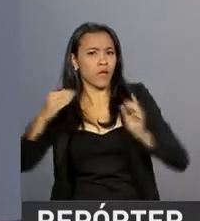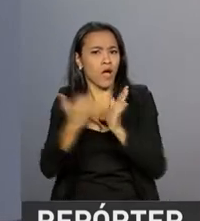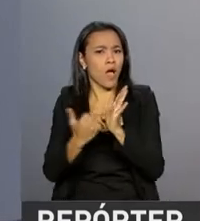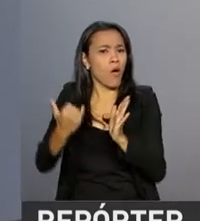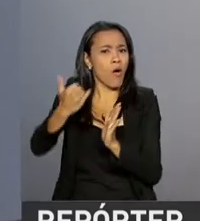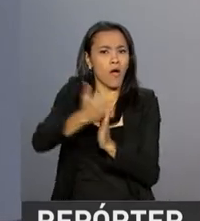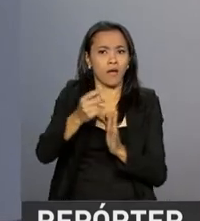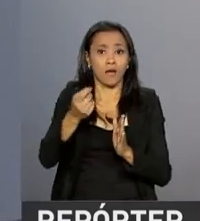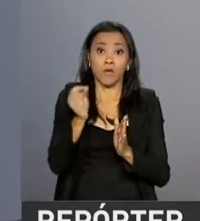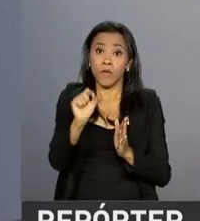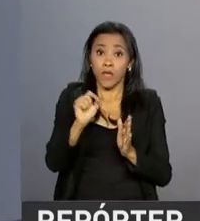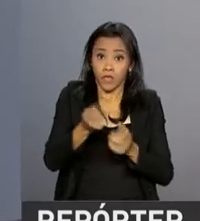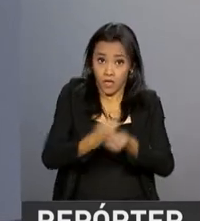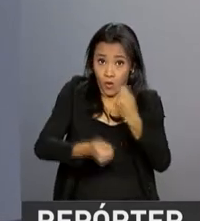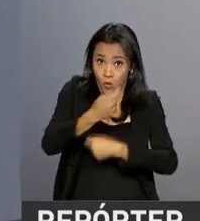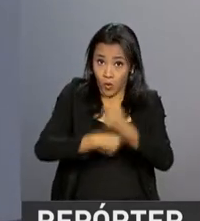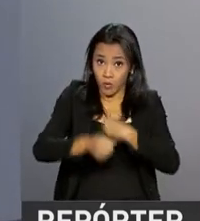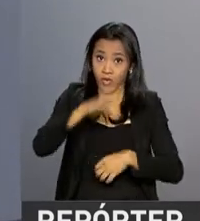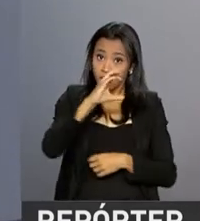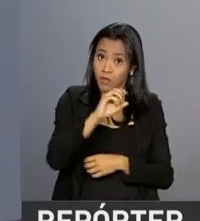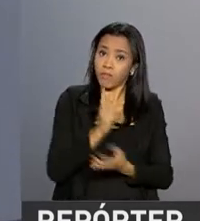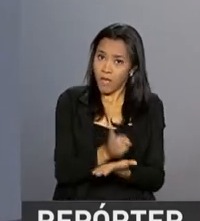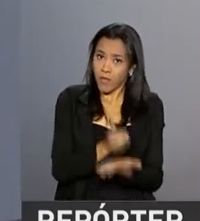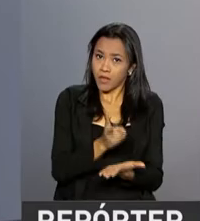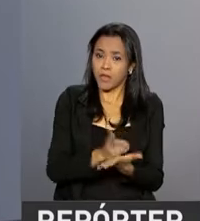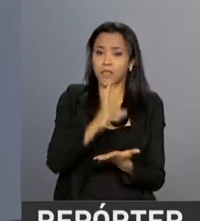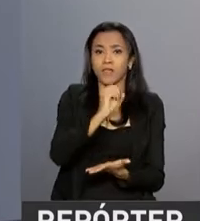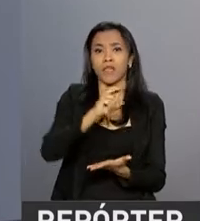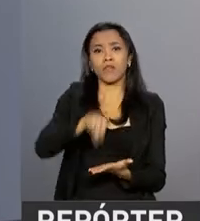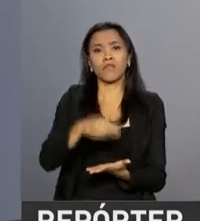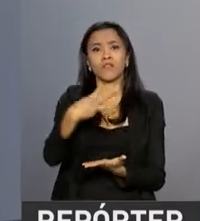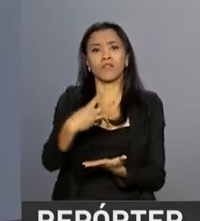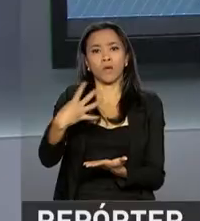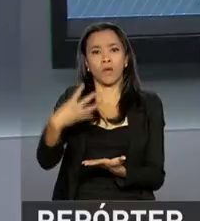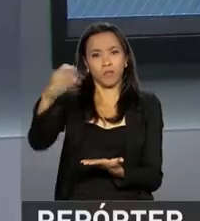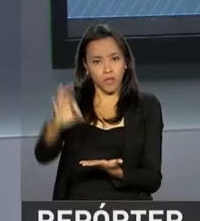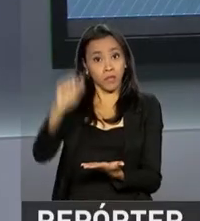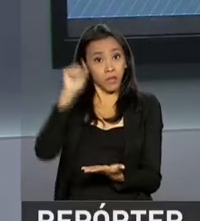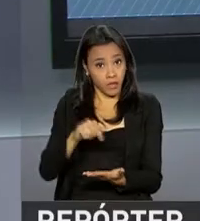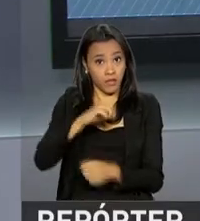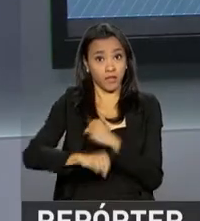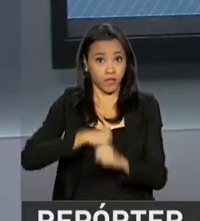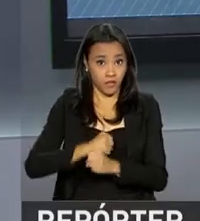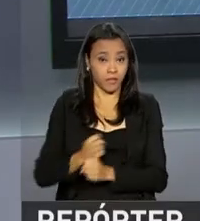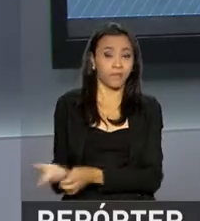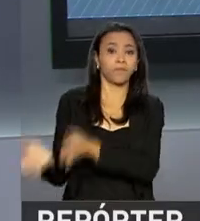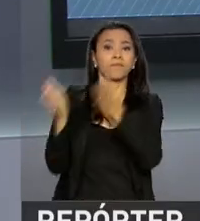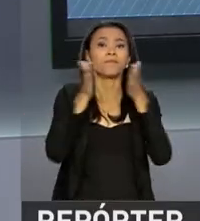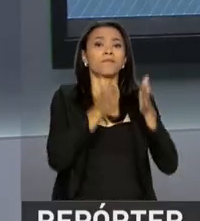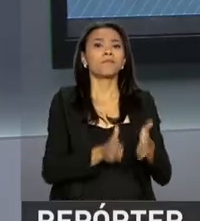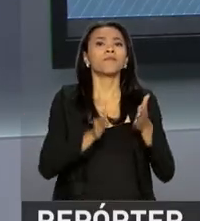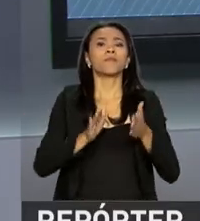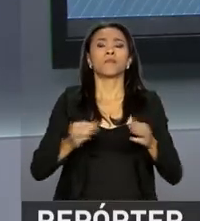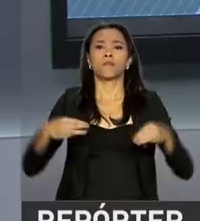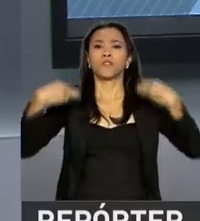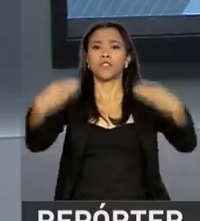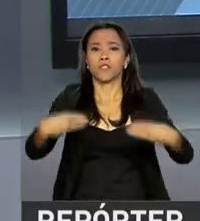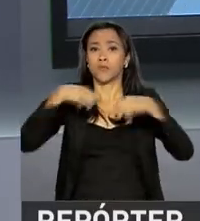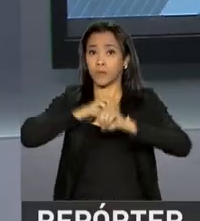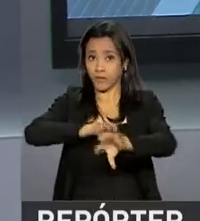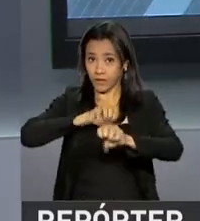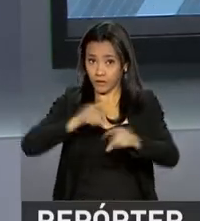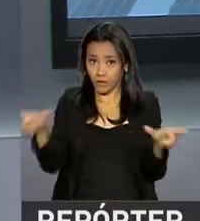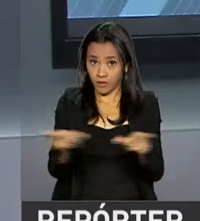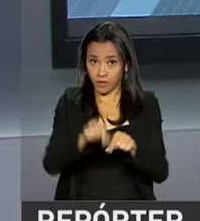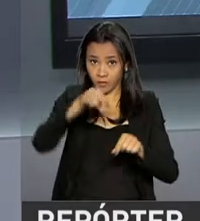que permanecem 0,34 por cento neste ano o ministério da educação prorrogou até amanhã dia